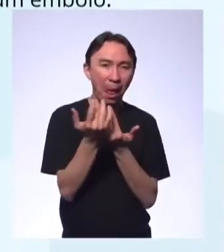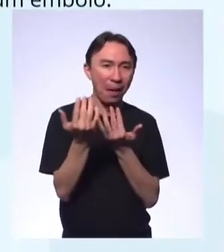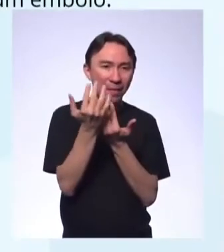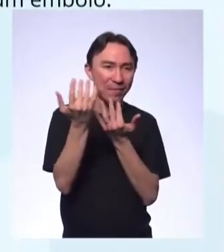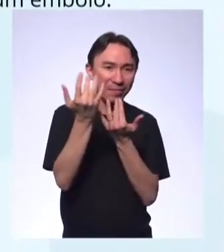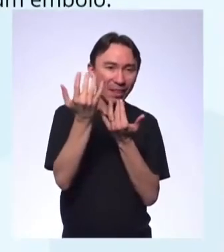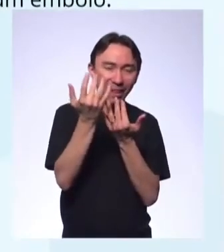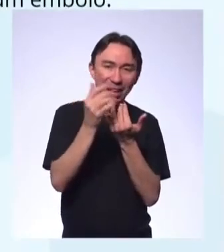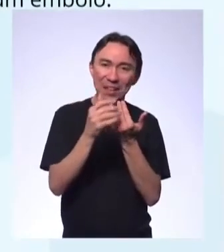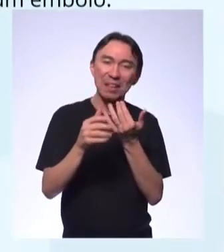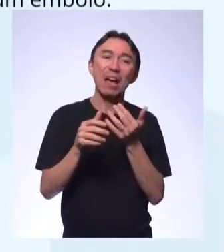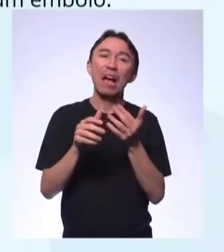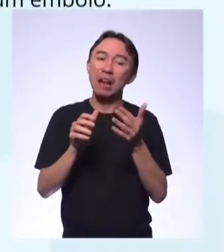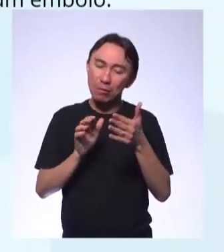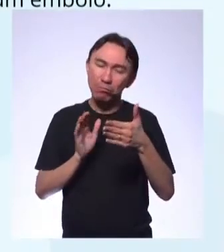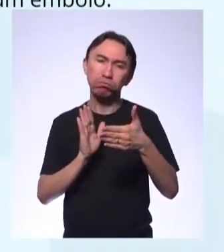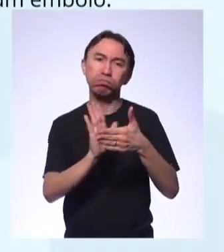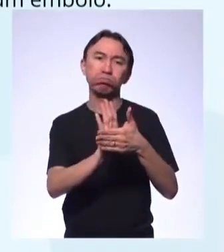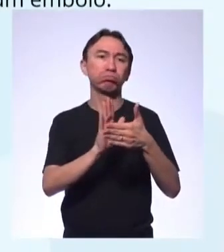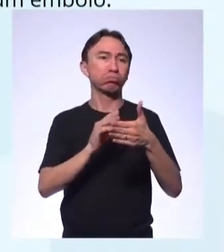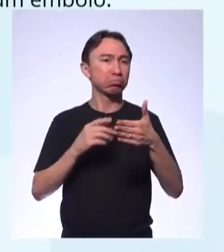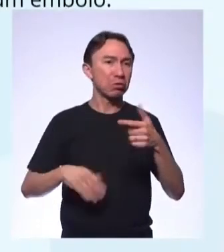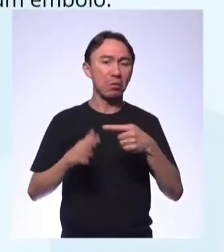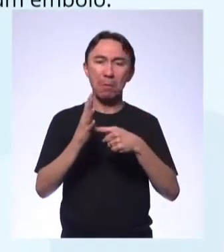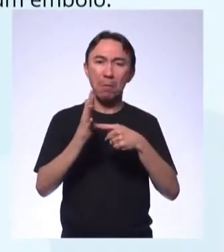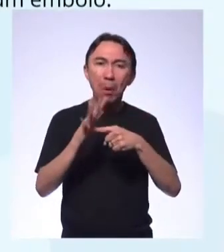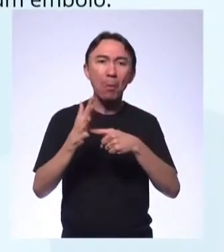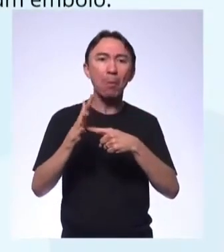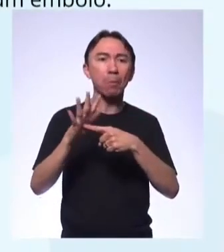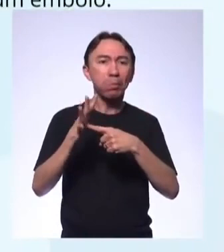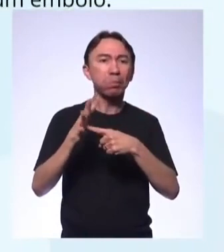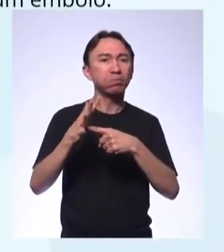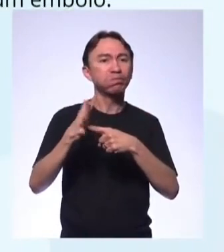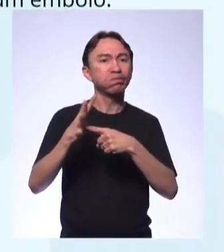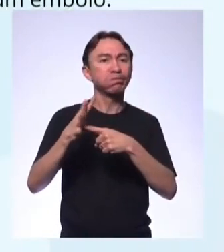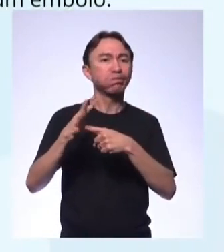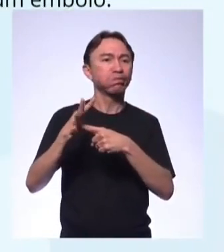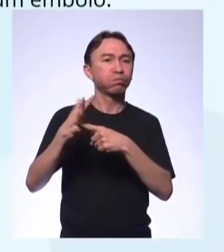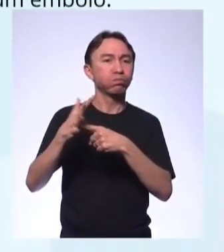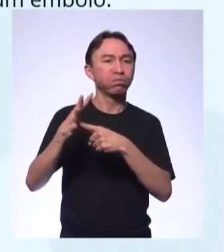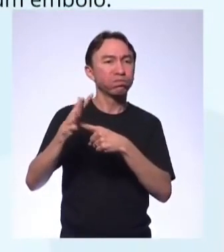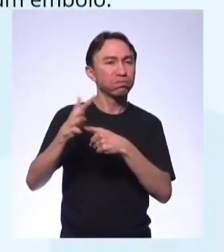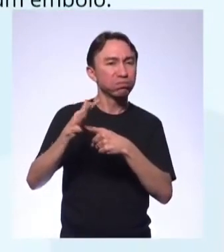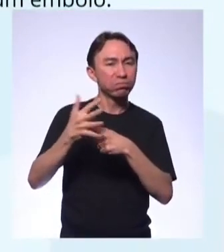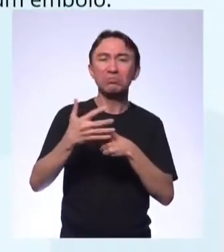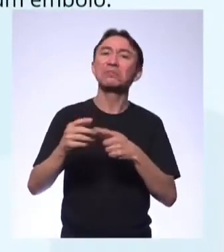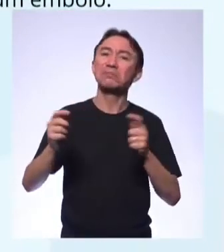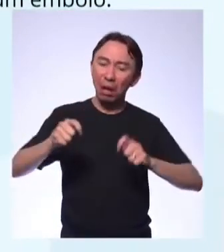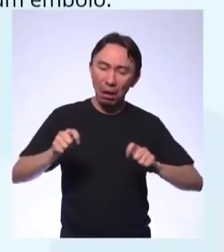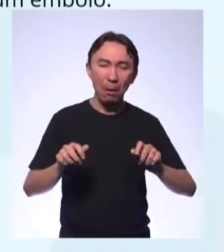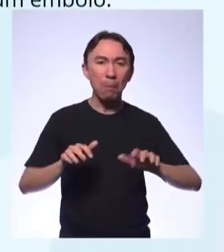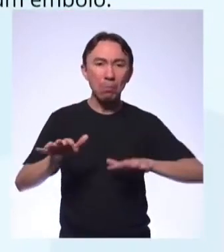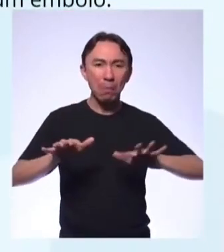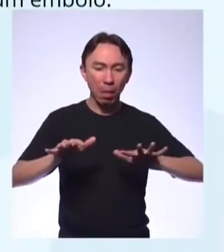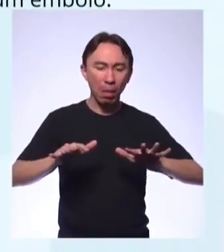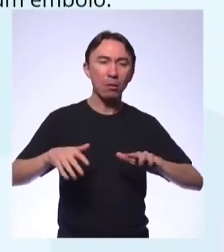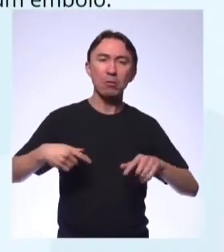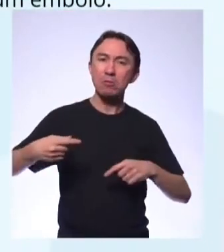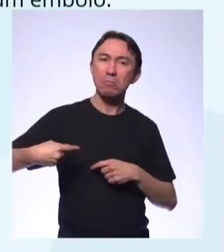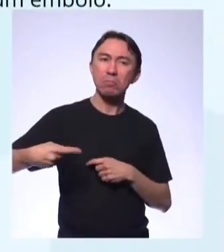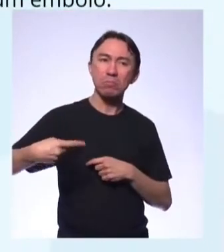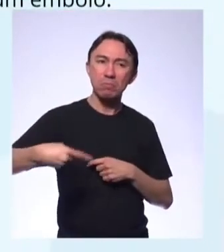ele empurra esse êmbolo que vai, esse pistão que vai fazer com que a engrenagem se movimente. Então, você precisa ter